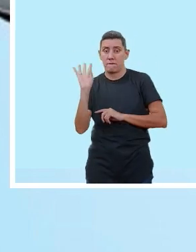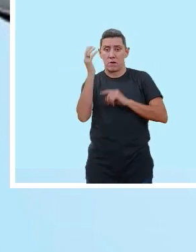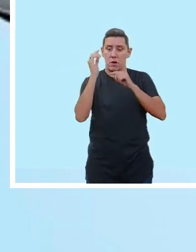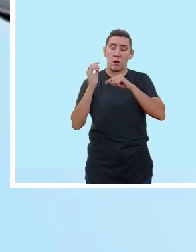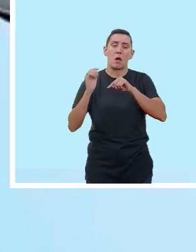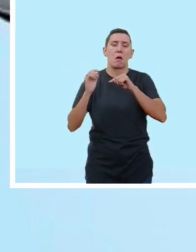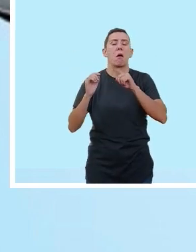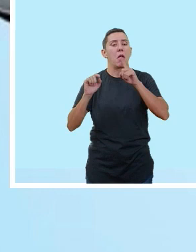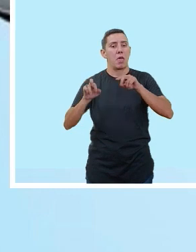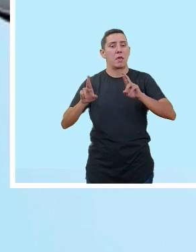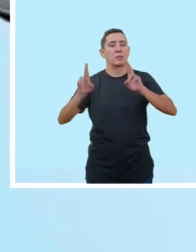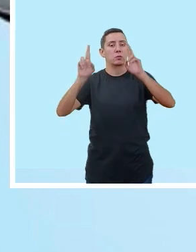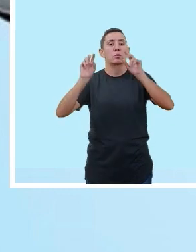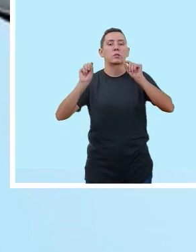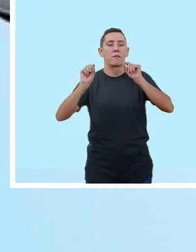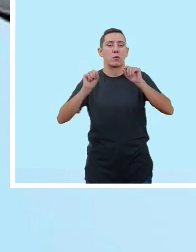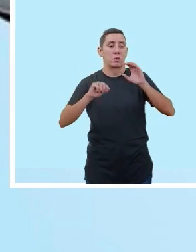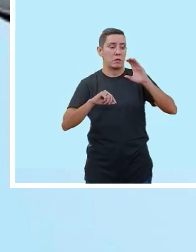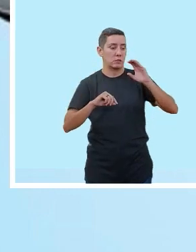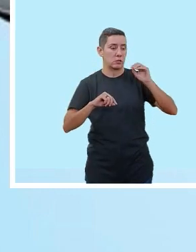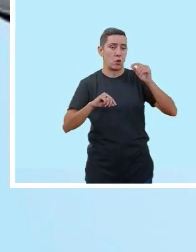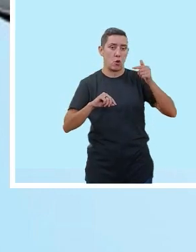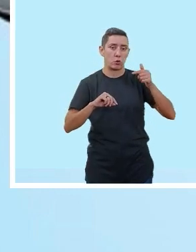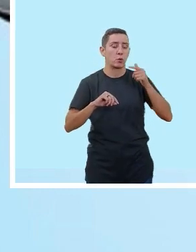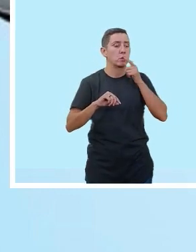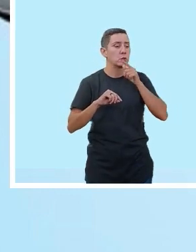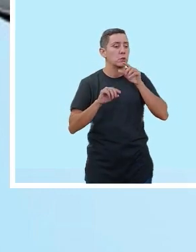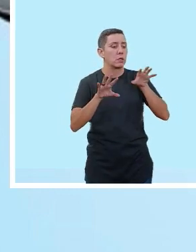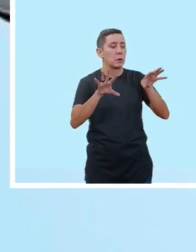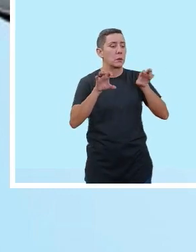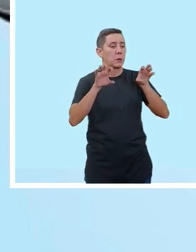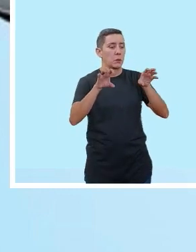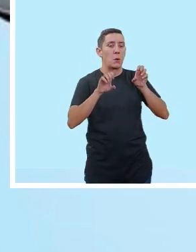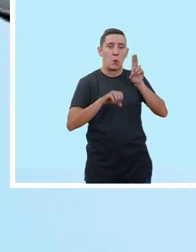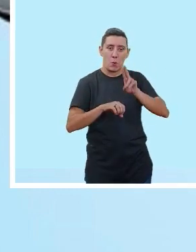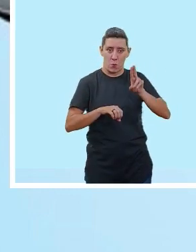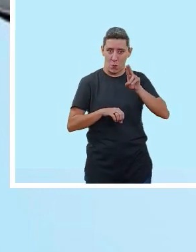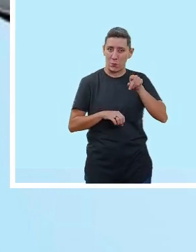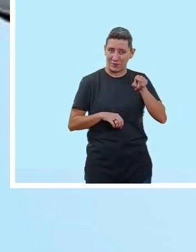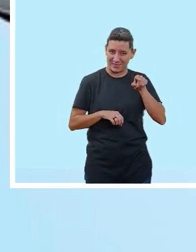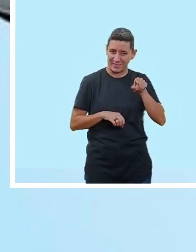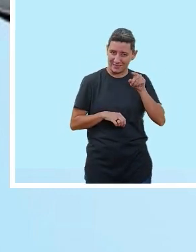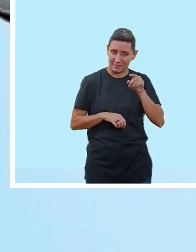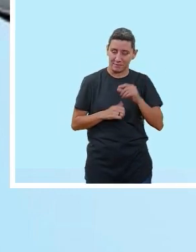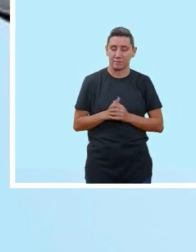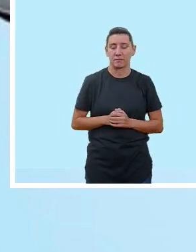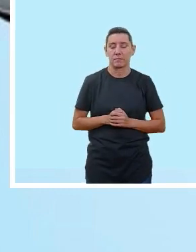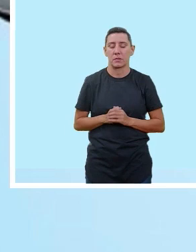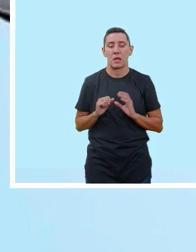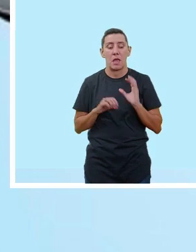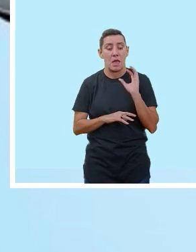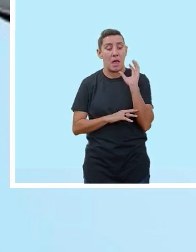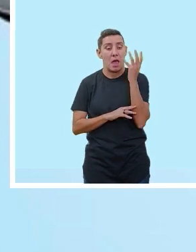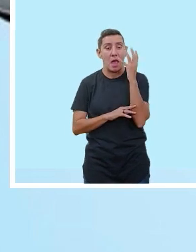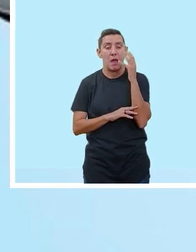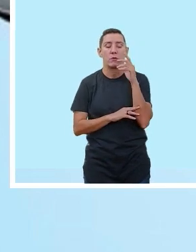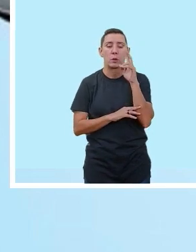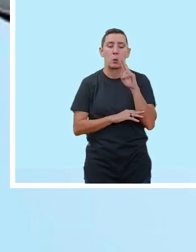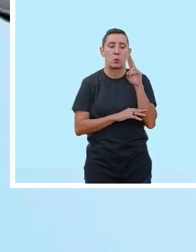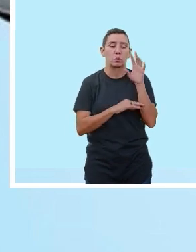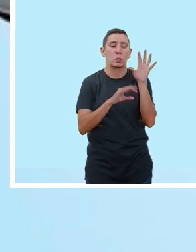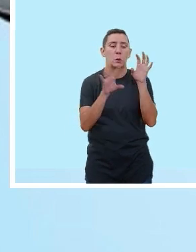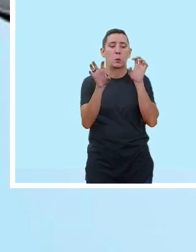têm a atividade natural de consumo de gás carbônico, né? Então ela utiliza o gás carbônico no seu